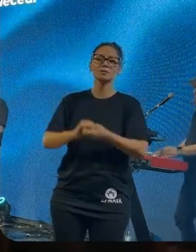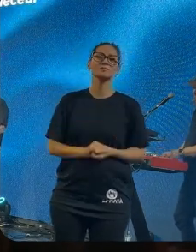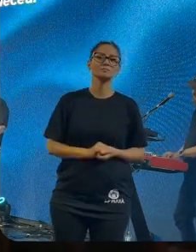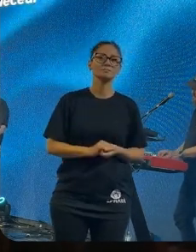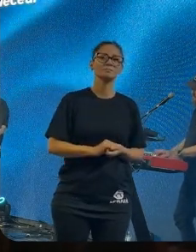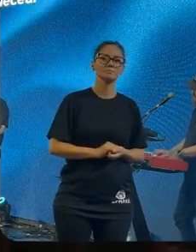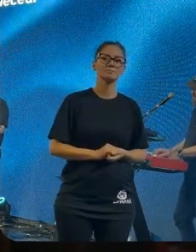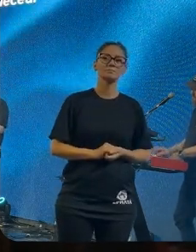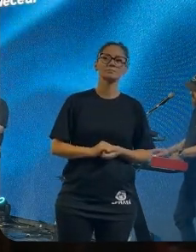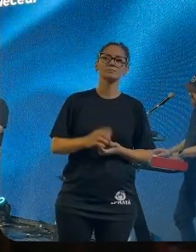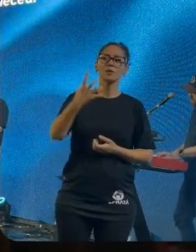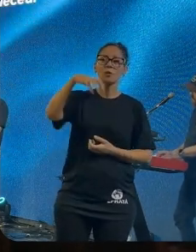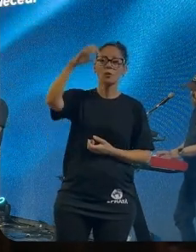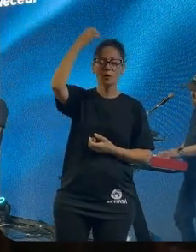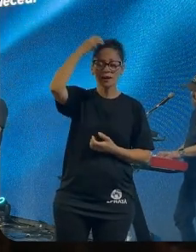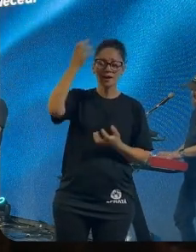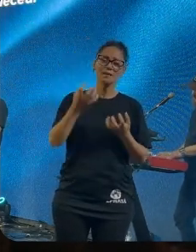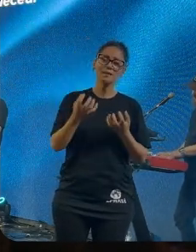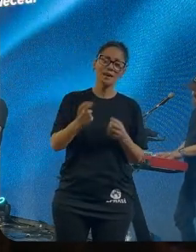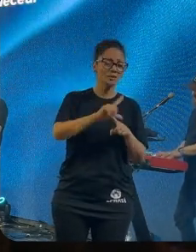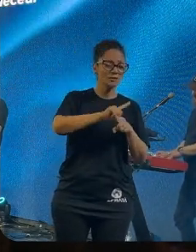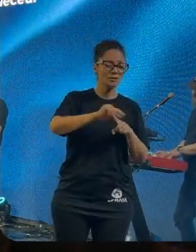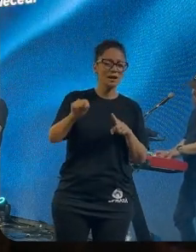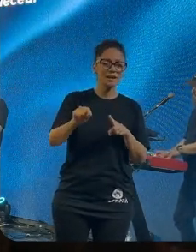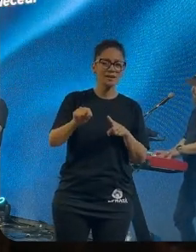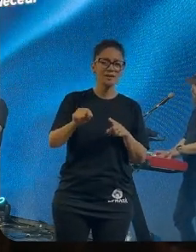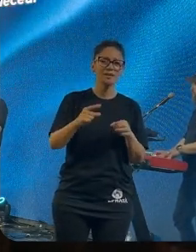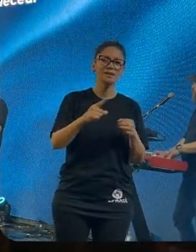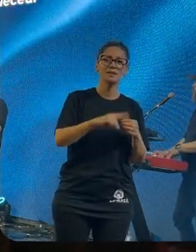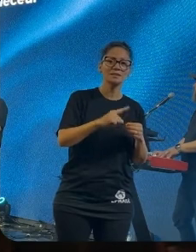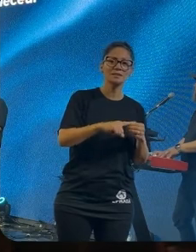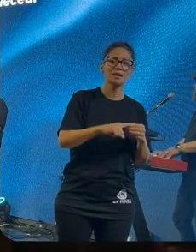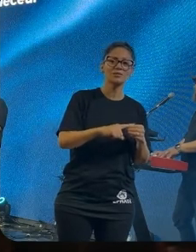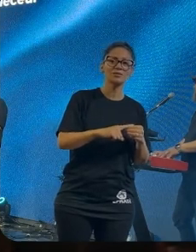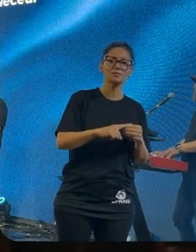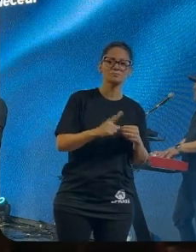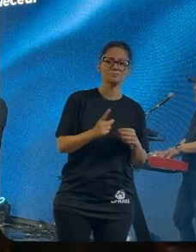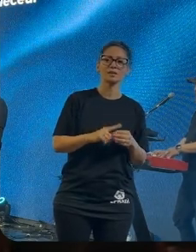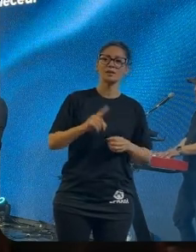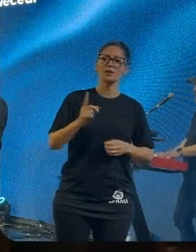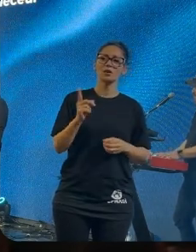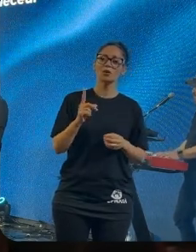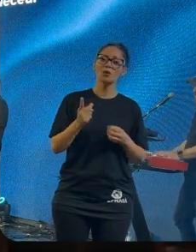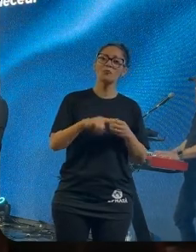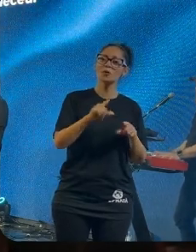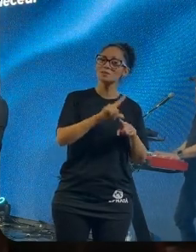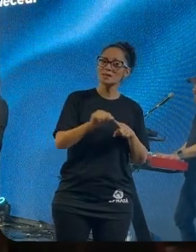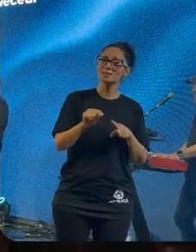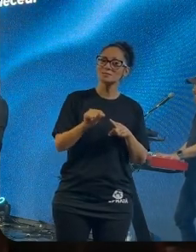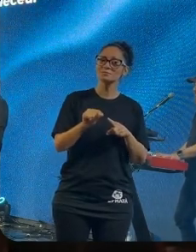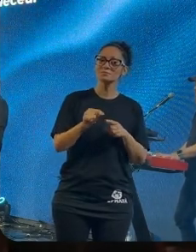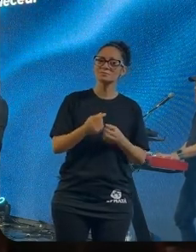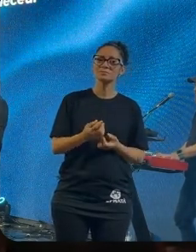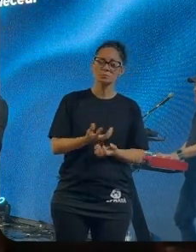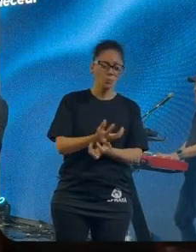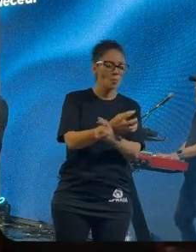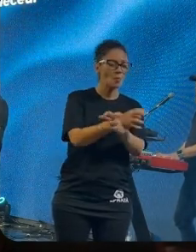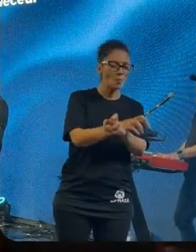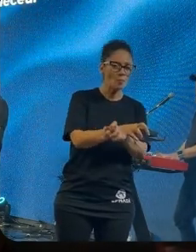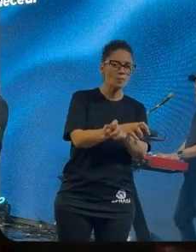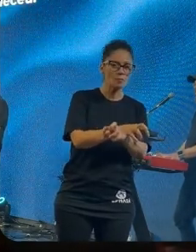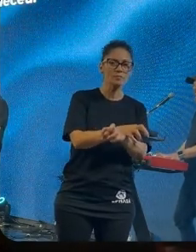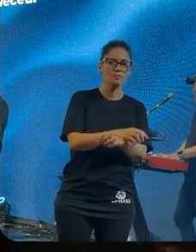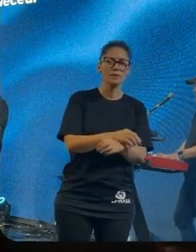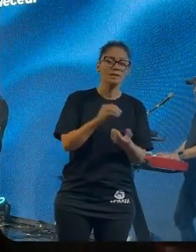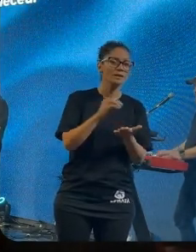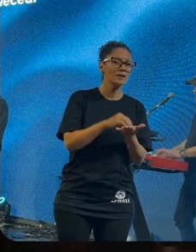O rei quer que eu saia de Gerar. Eu não vou sair, mas eu vou para o vale. Vale é lugar de morte, vale é lugar de dor, vale é lugar de escassez. Para mim